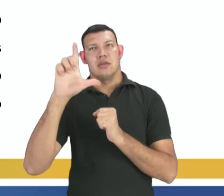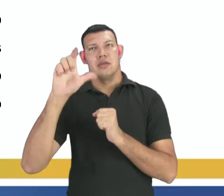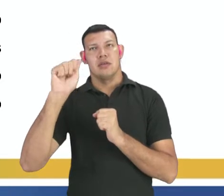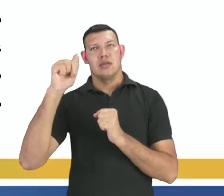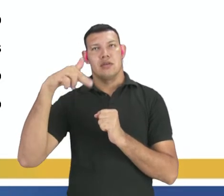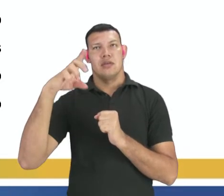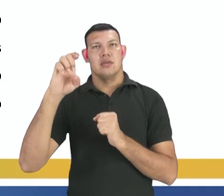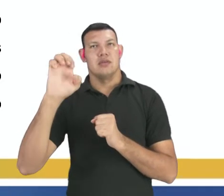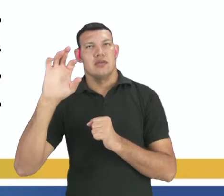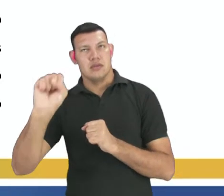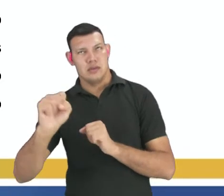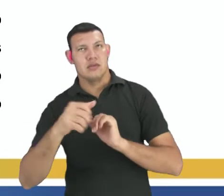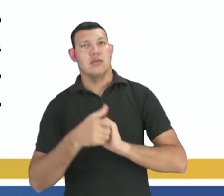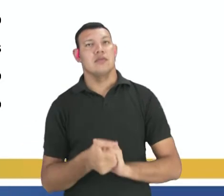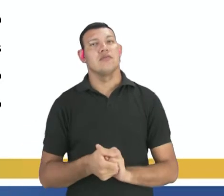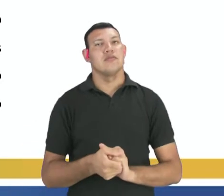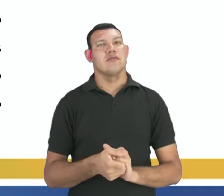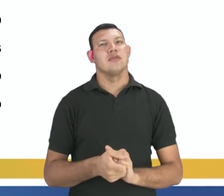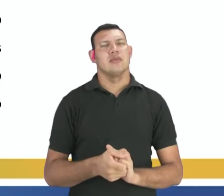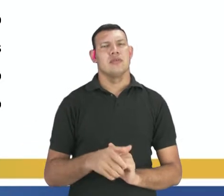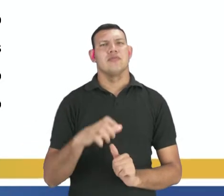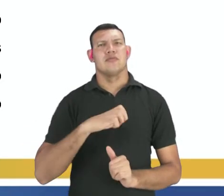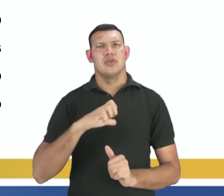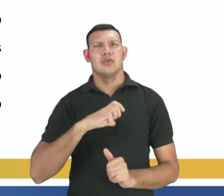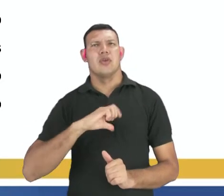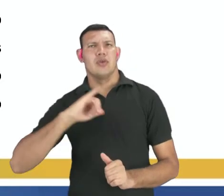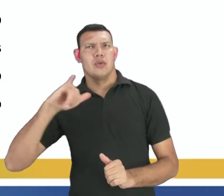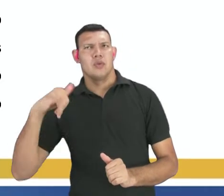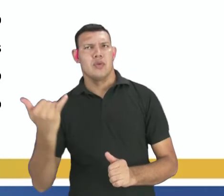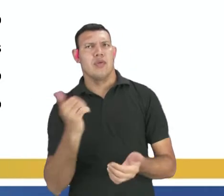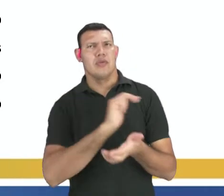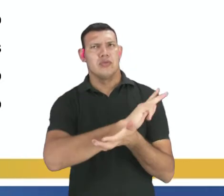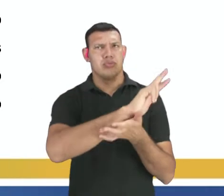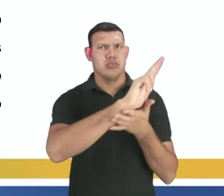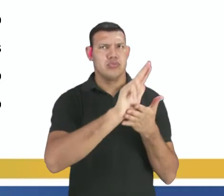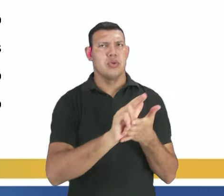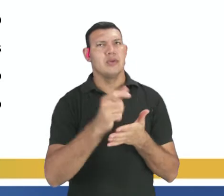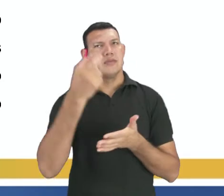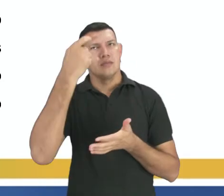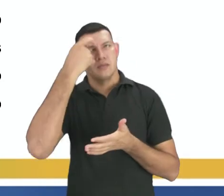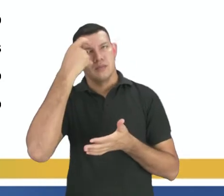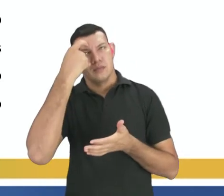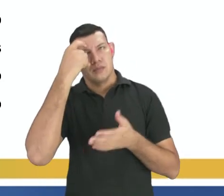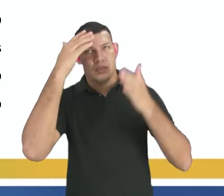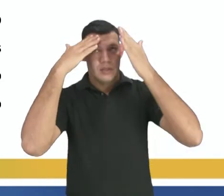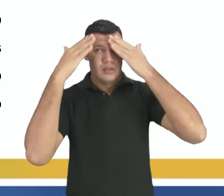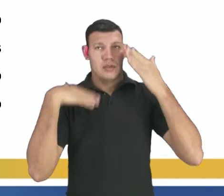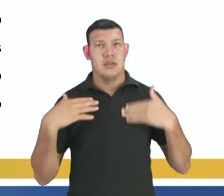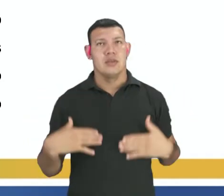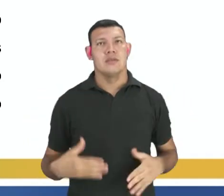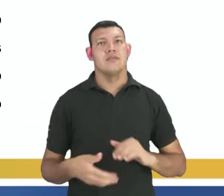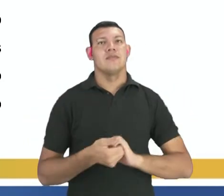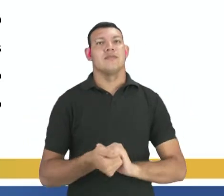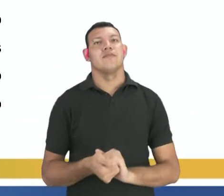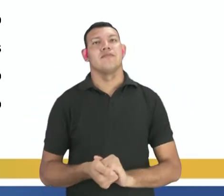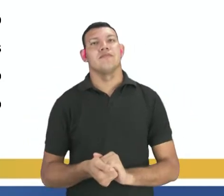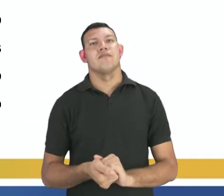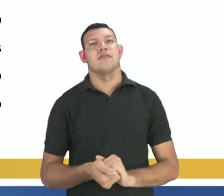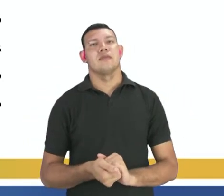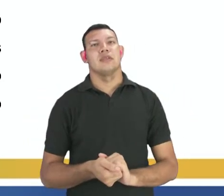como espantar o estresse do dia a dia, calçando as luvas e desferindo uma série de socos, chutes